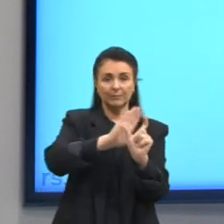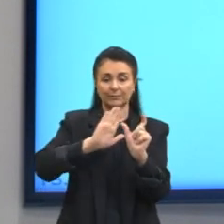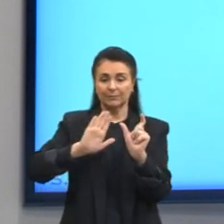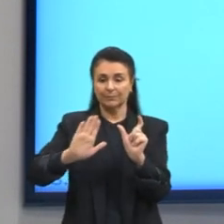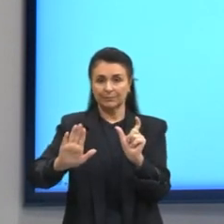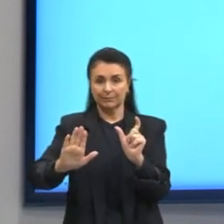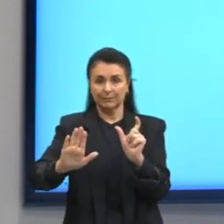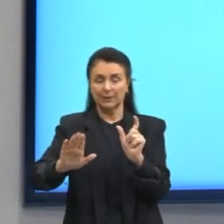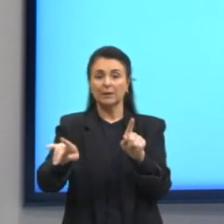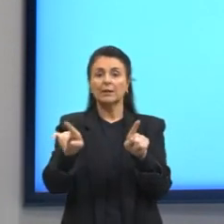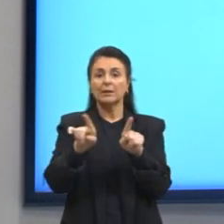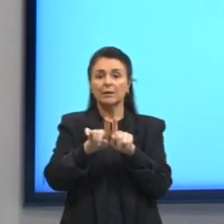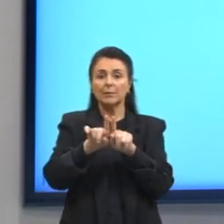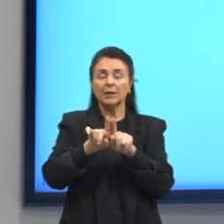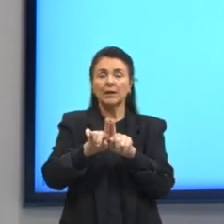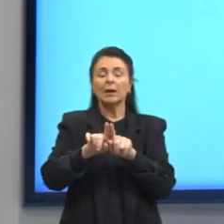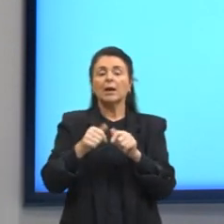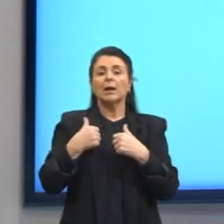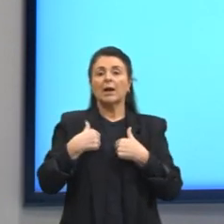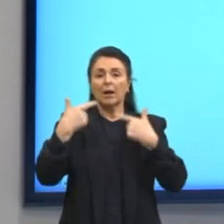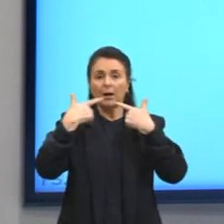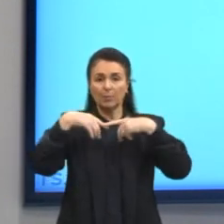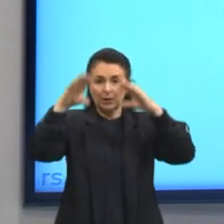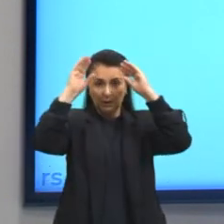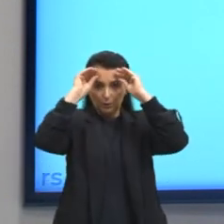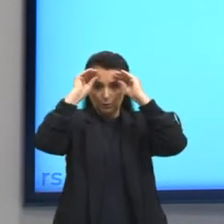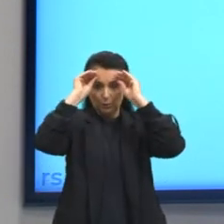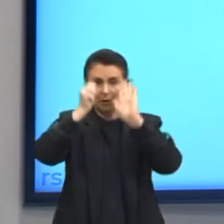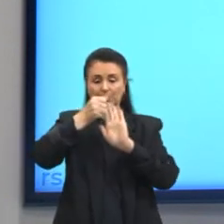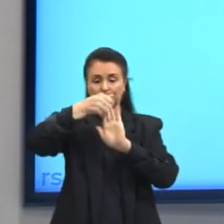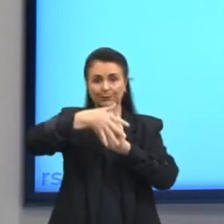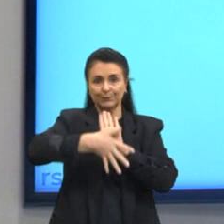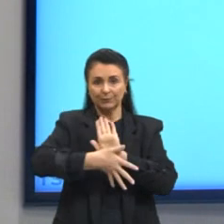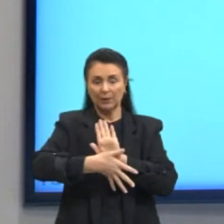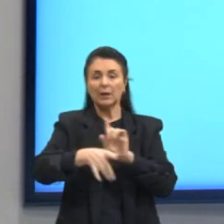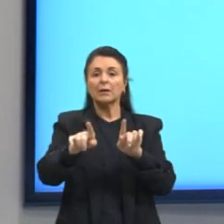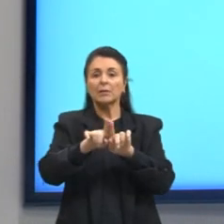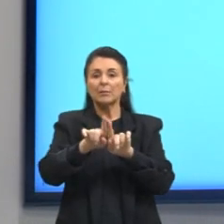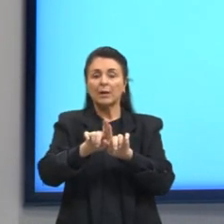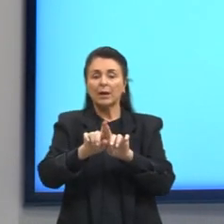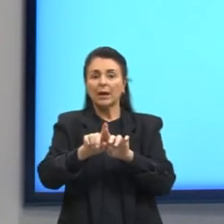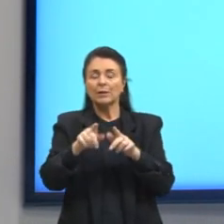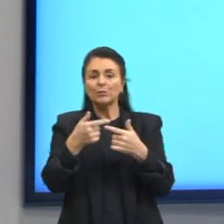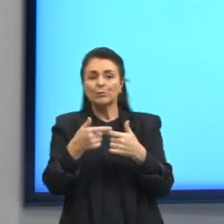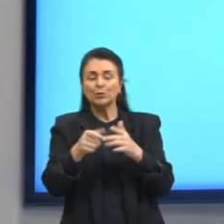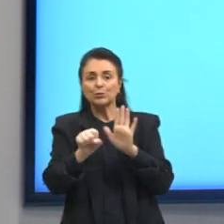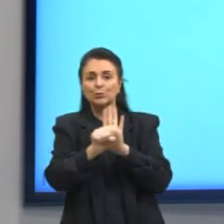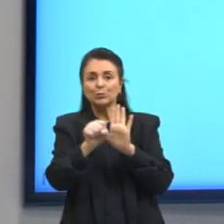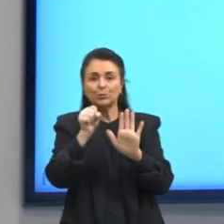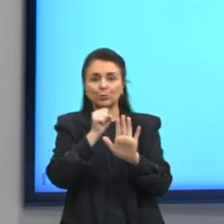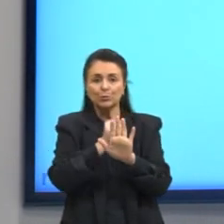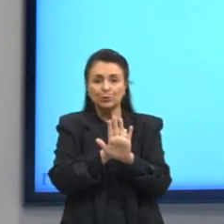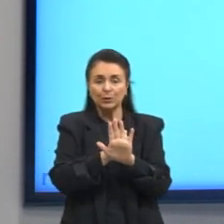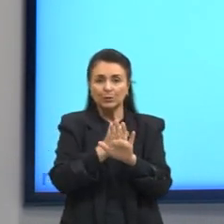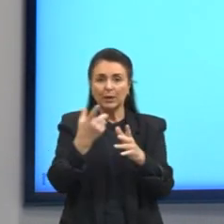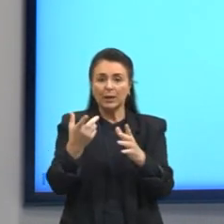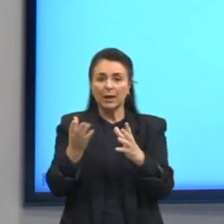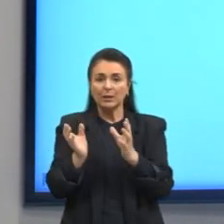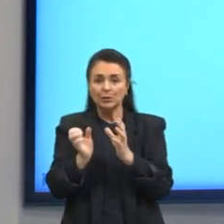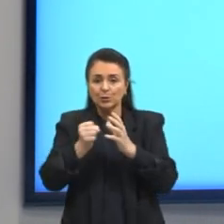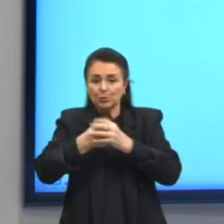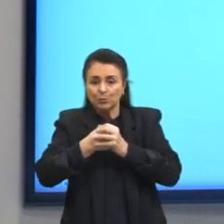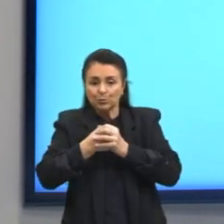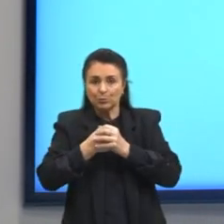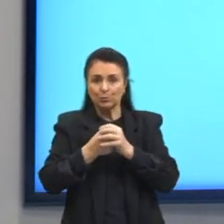também fala sobre o missão só que aqui a gente vai falar de uma missão de uma palavra que já